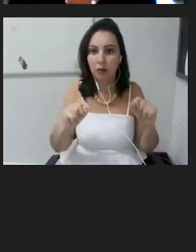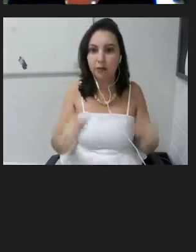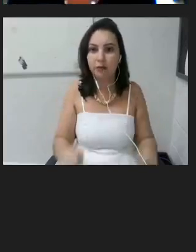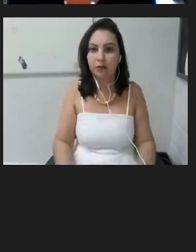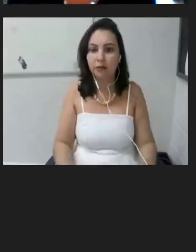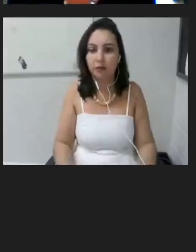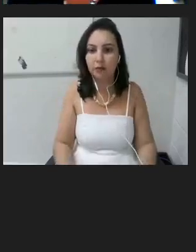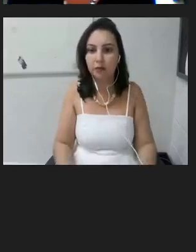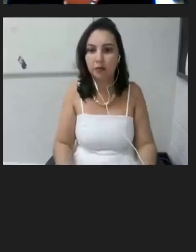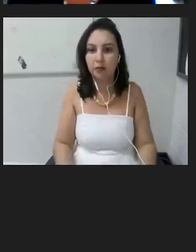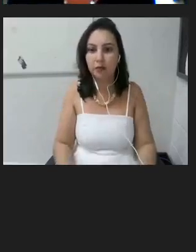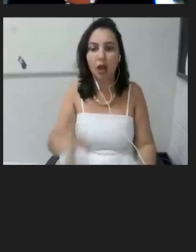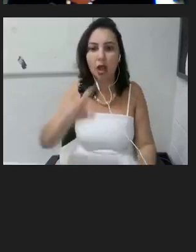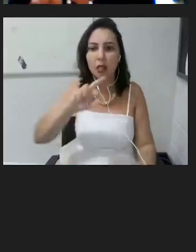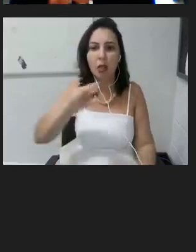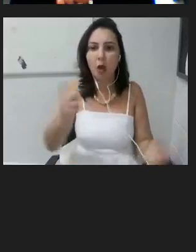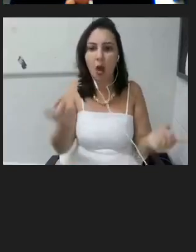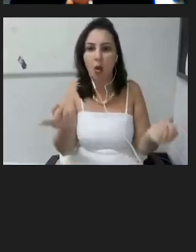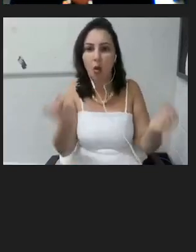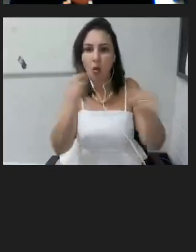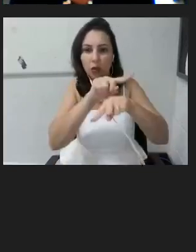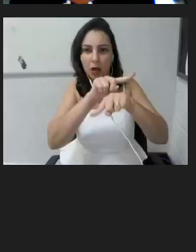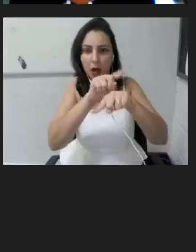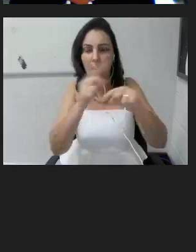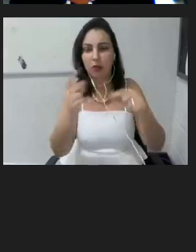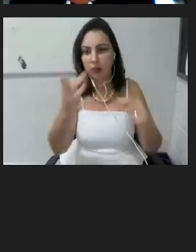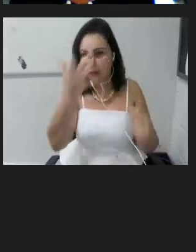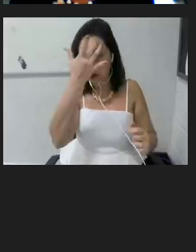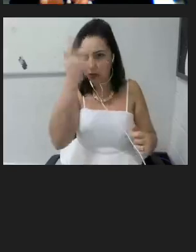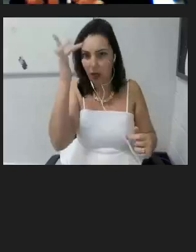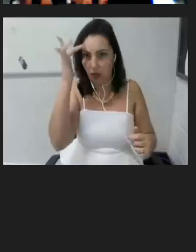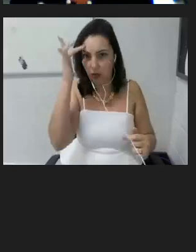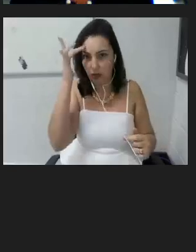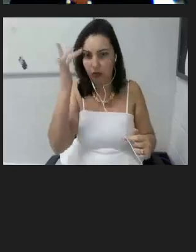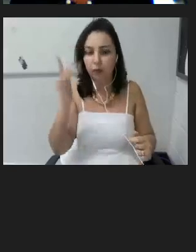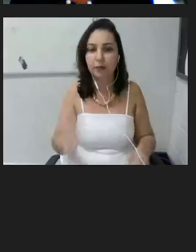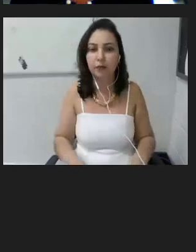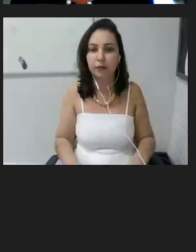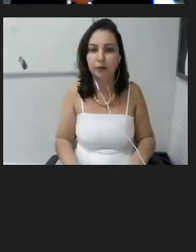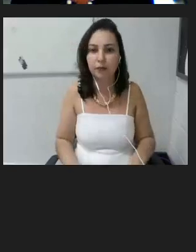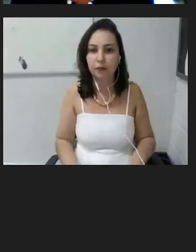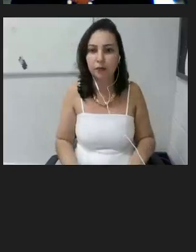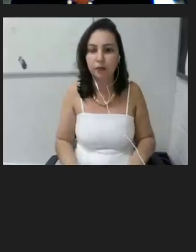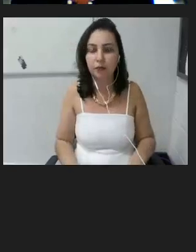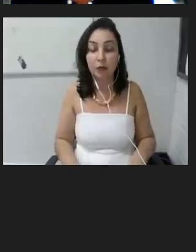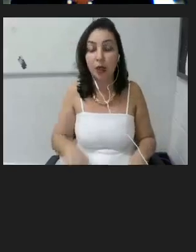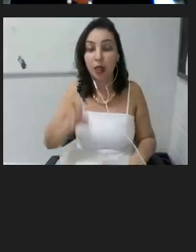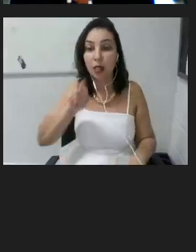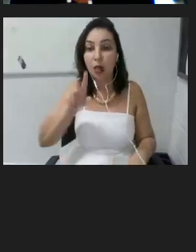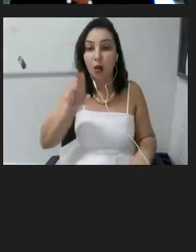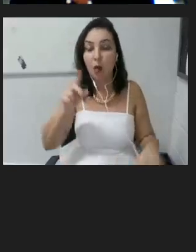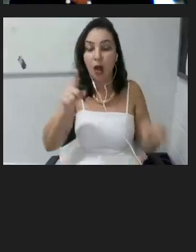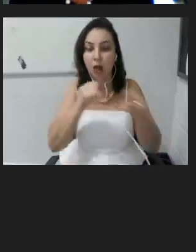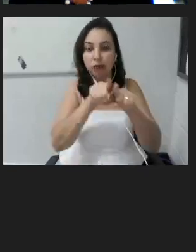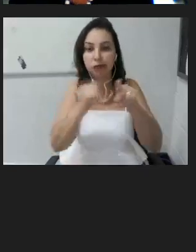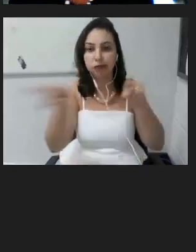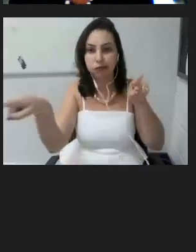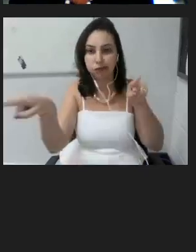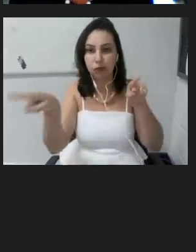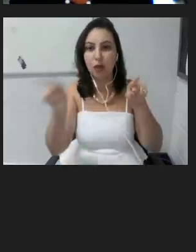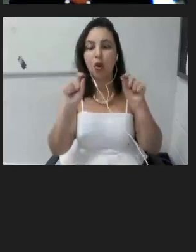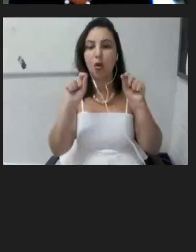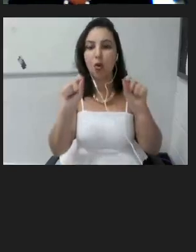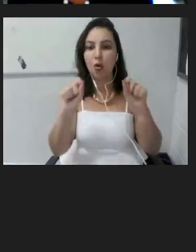à saúde mental. A gente não vai trabalhar com termos opostos. Uma pessoa